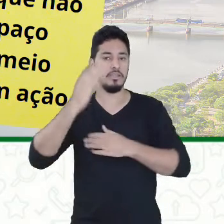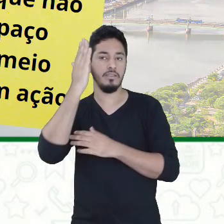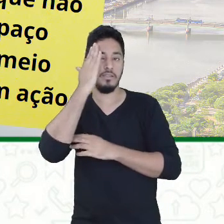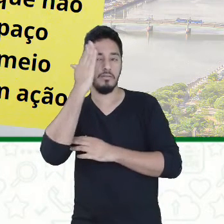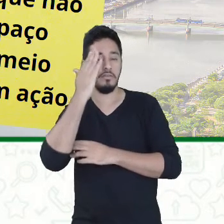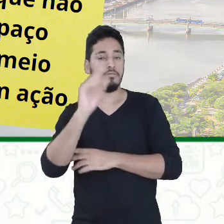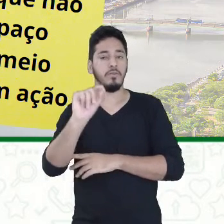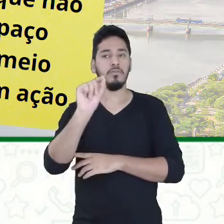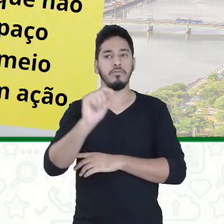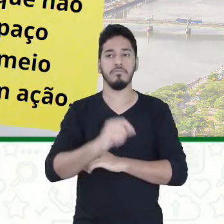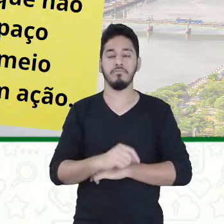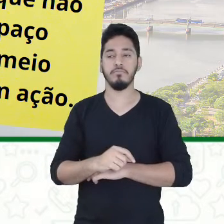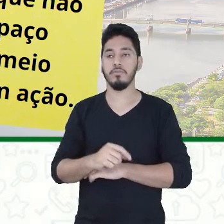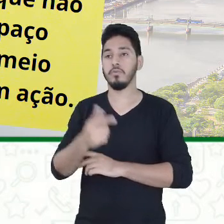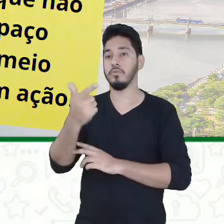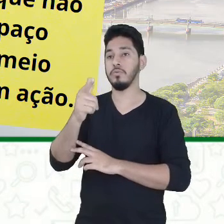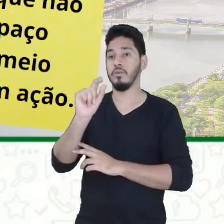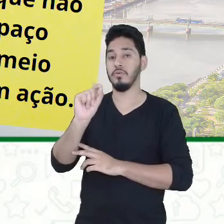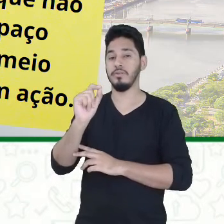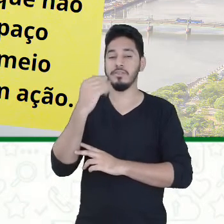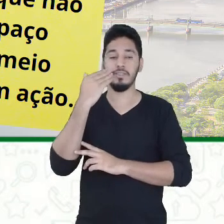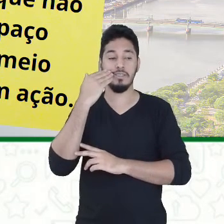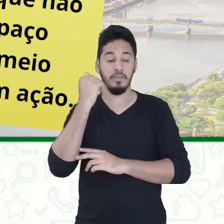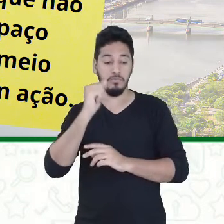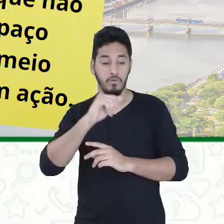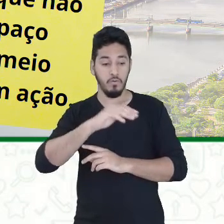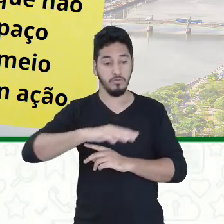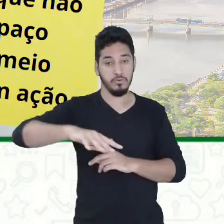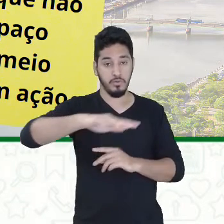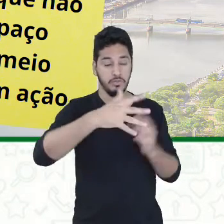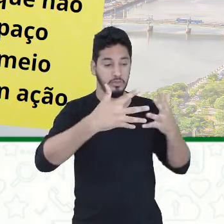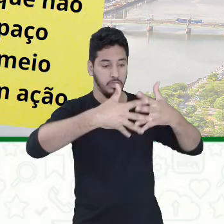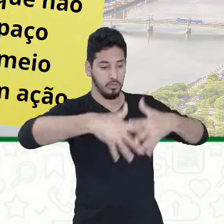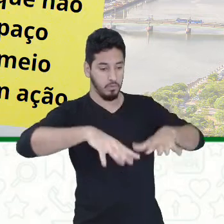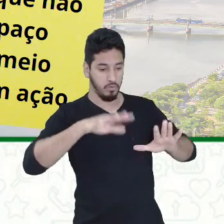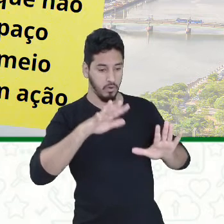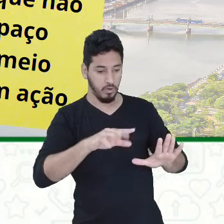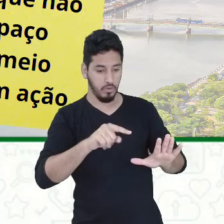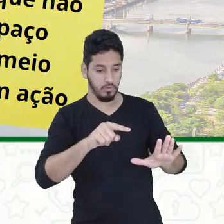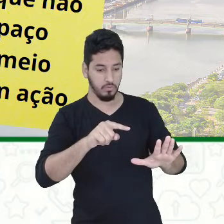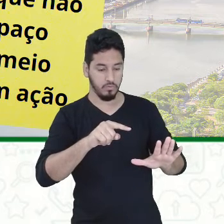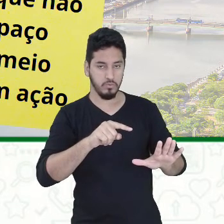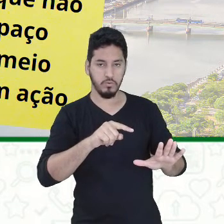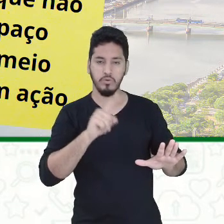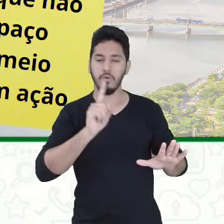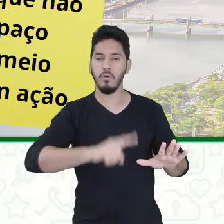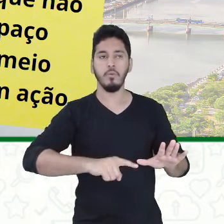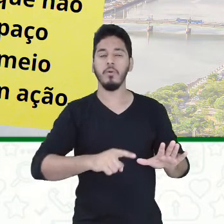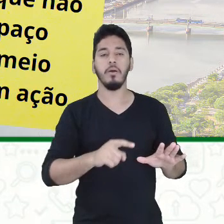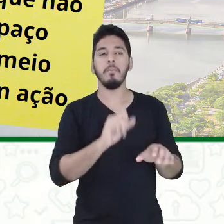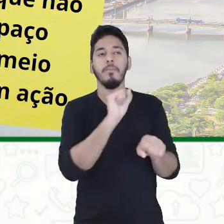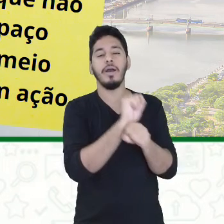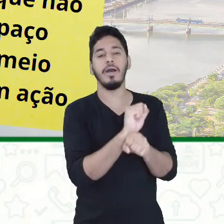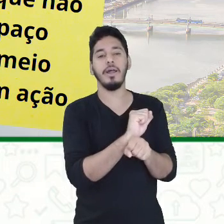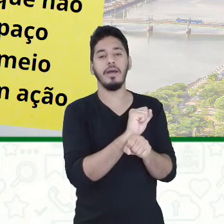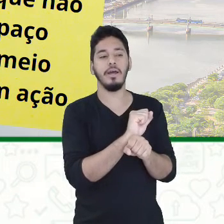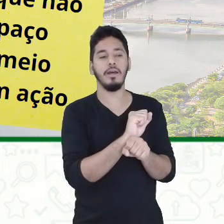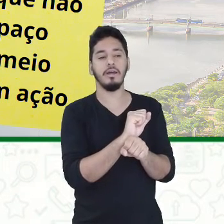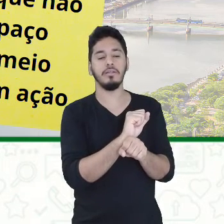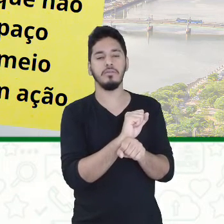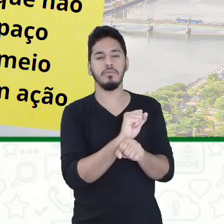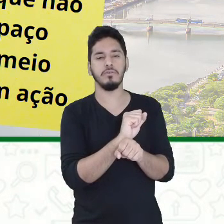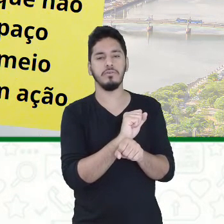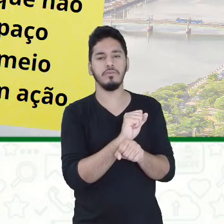quê? Para que não se considere o espaço natural como um meio estático. O que é isso,